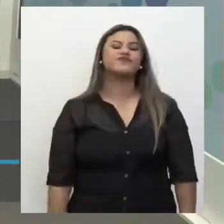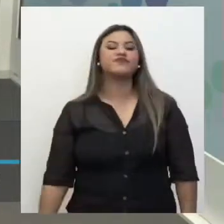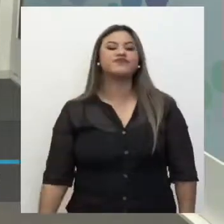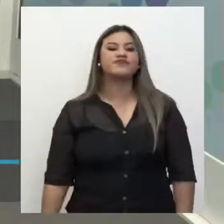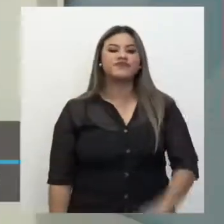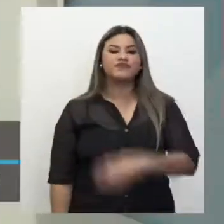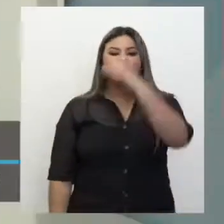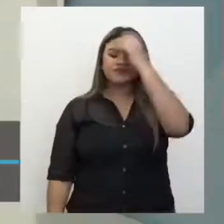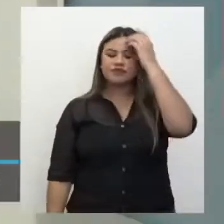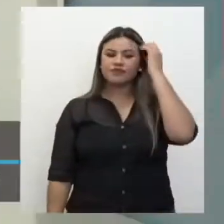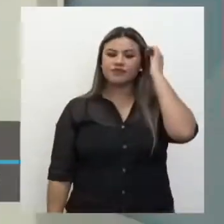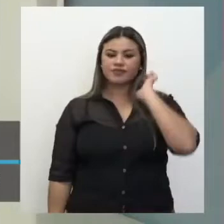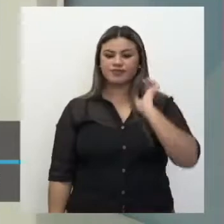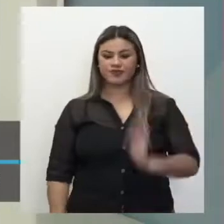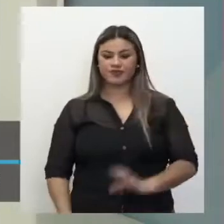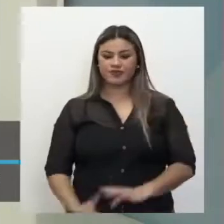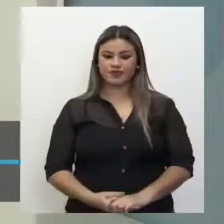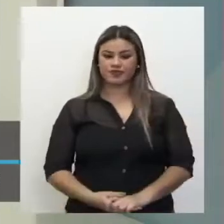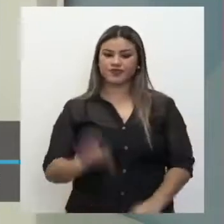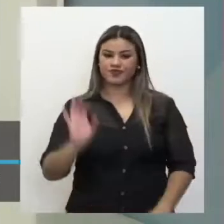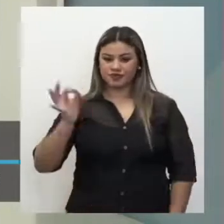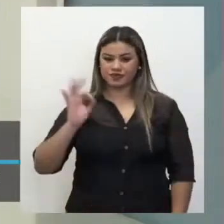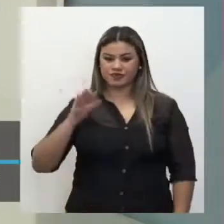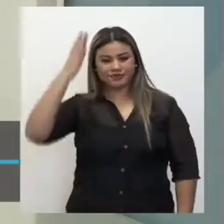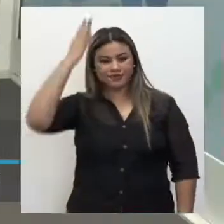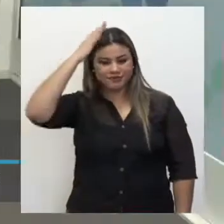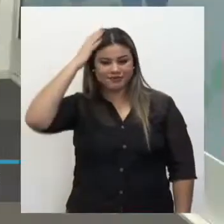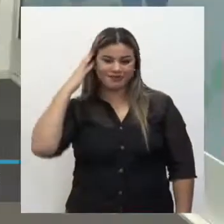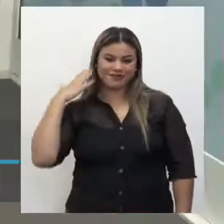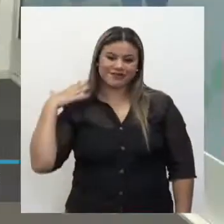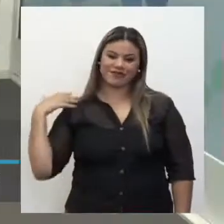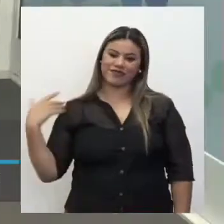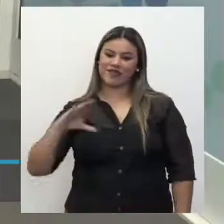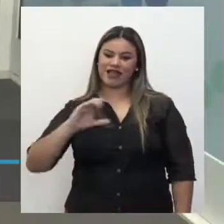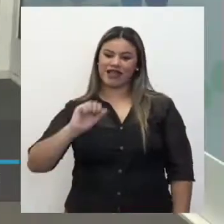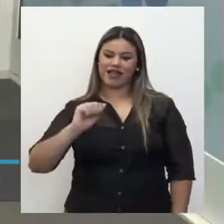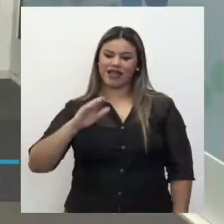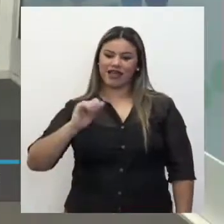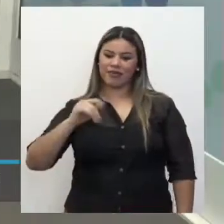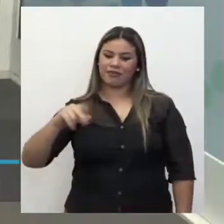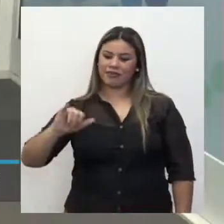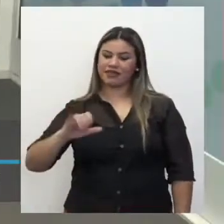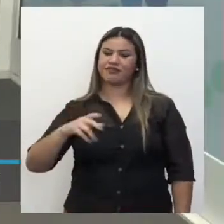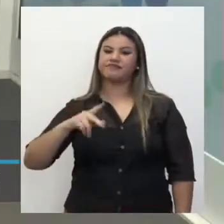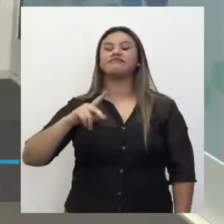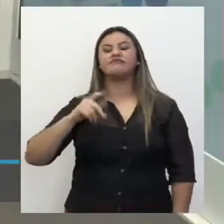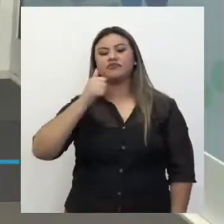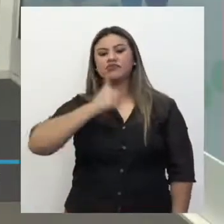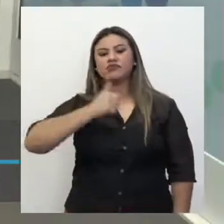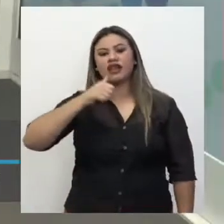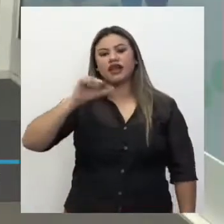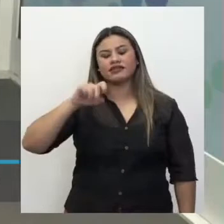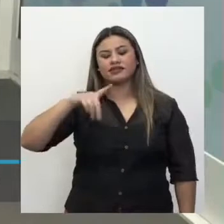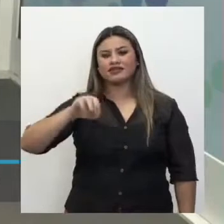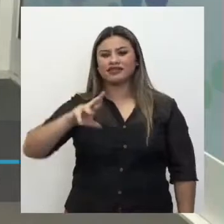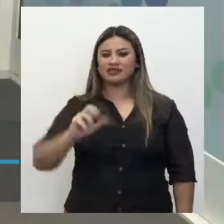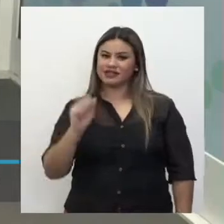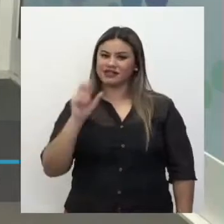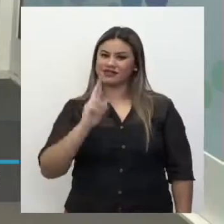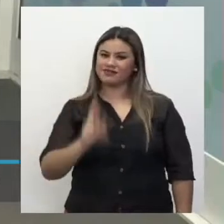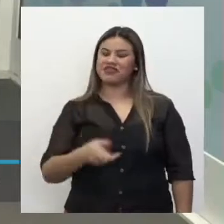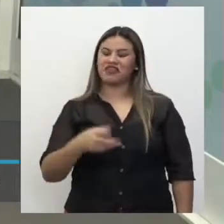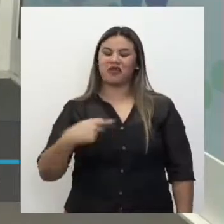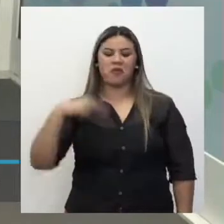Pena que a gente, assim... Cabelo de Capim, Pro Sandra, esse não li. E pena que a gente não